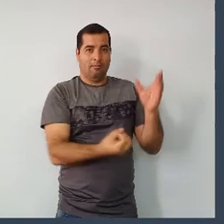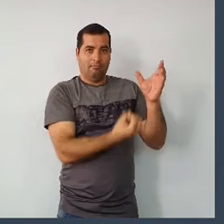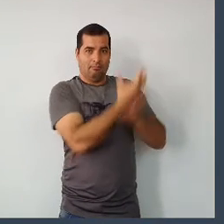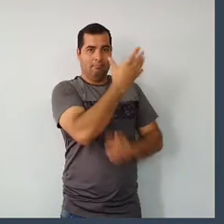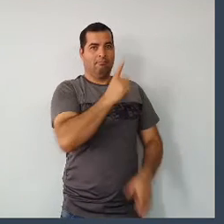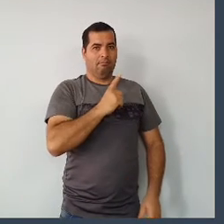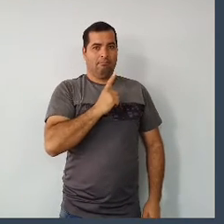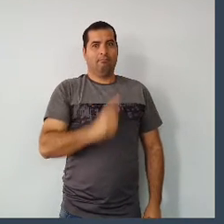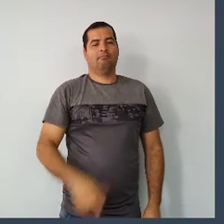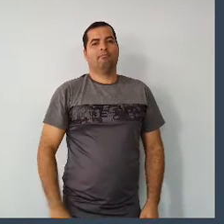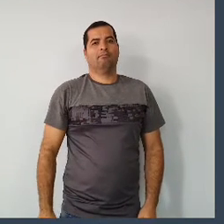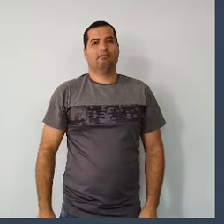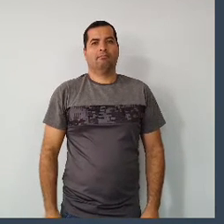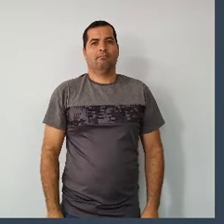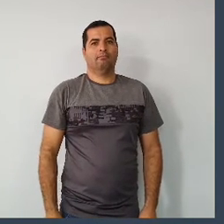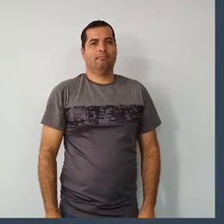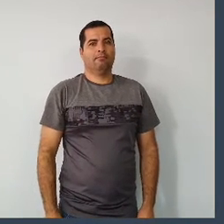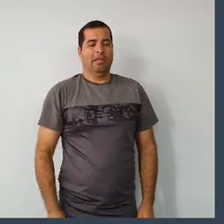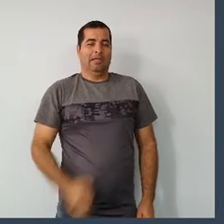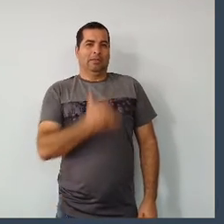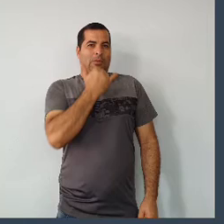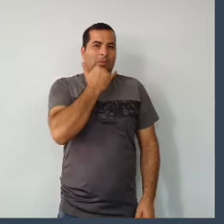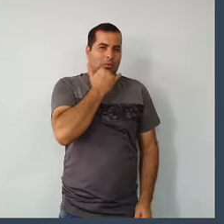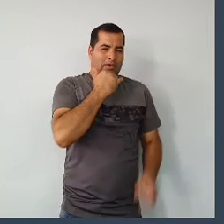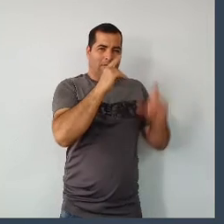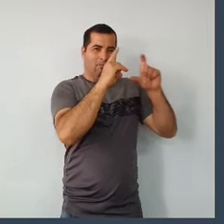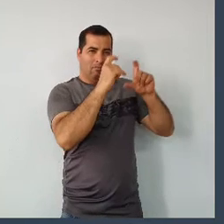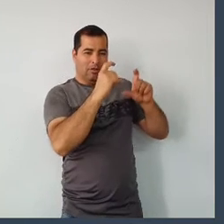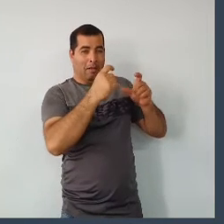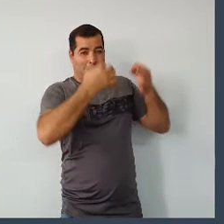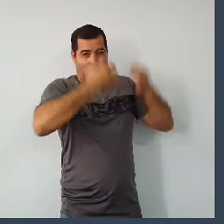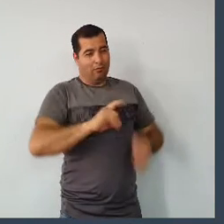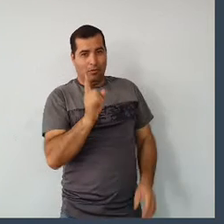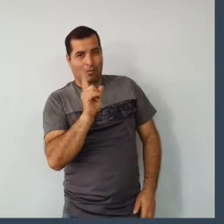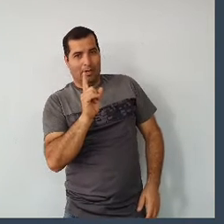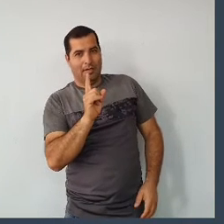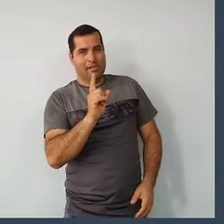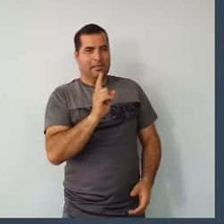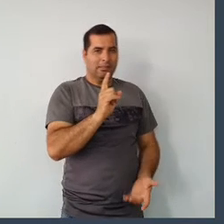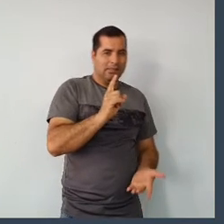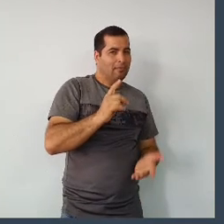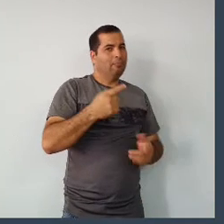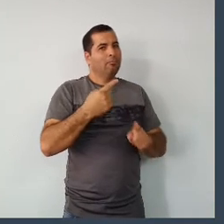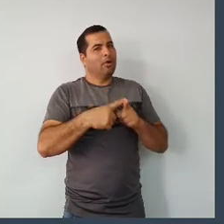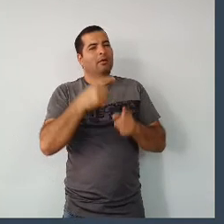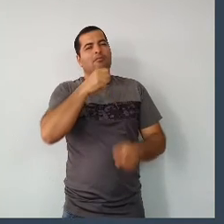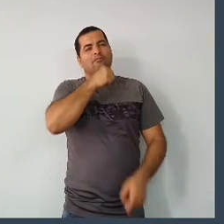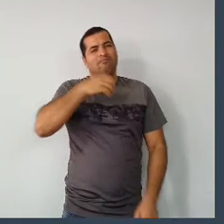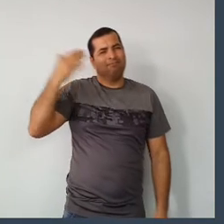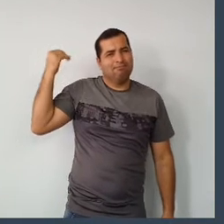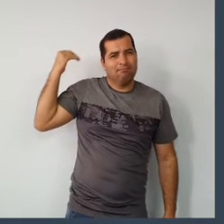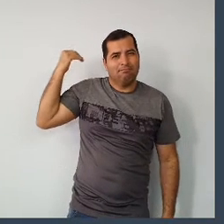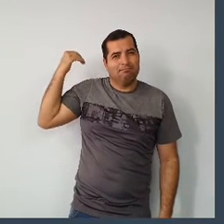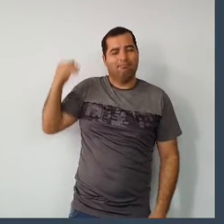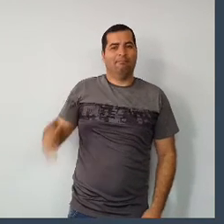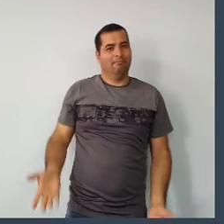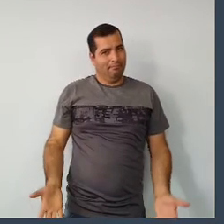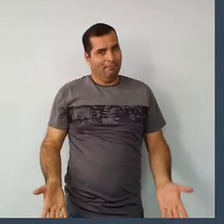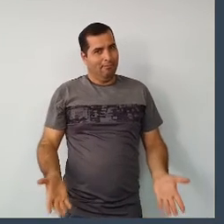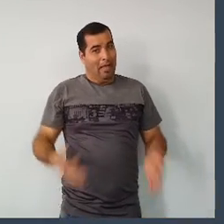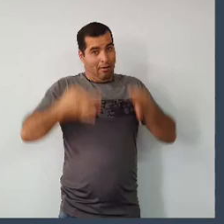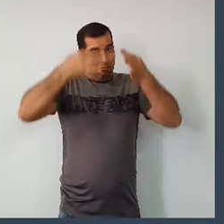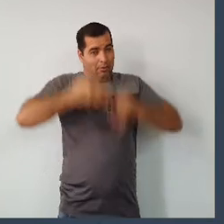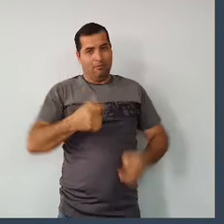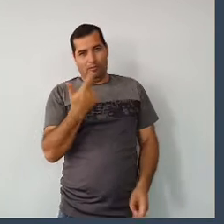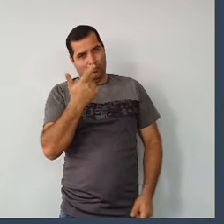após a sua inauguração. Desculpem pela foto, pela nitidez, é que a imagem é muito antiga, por